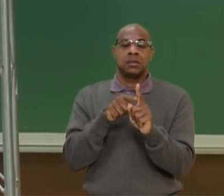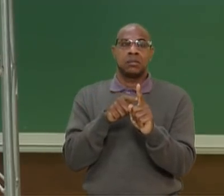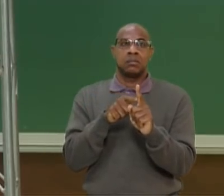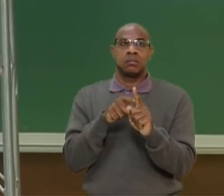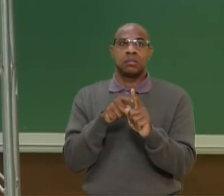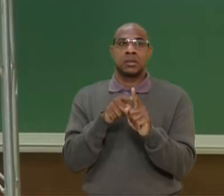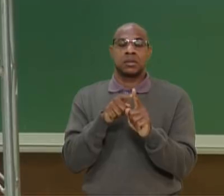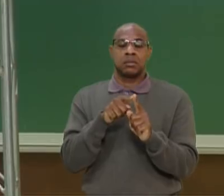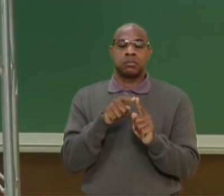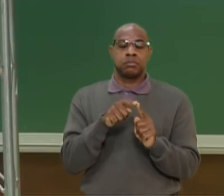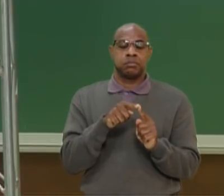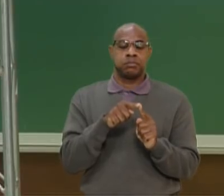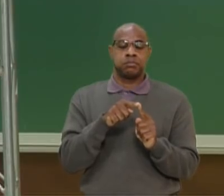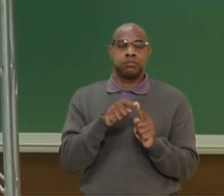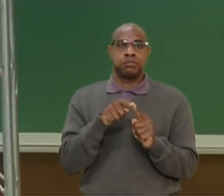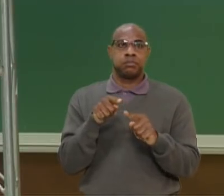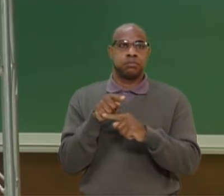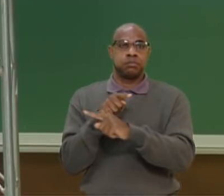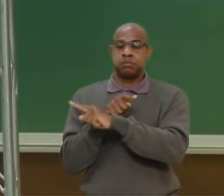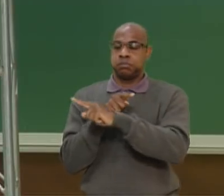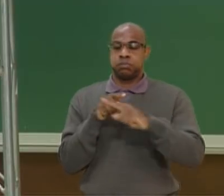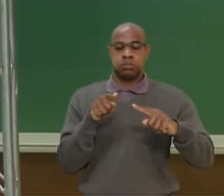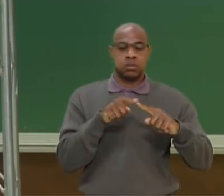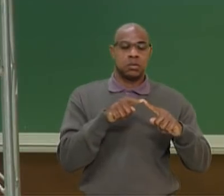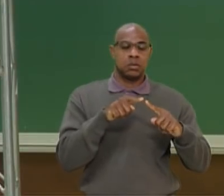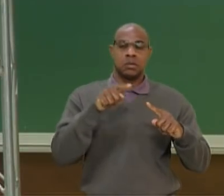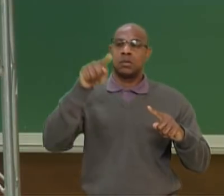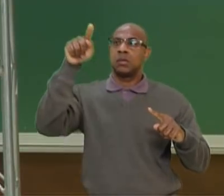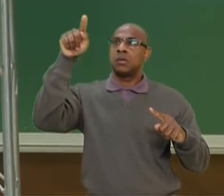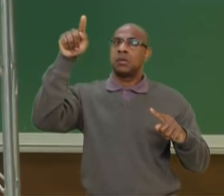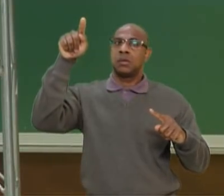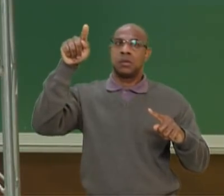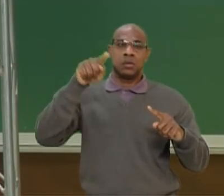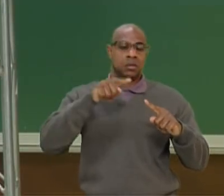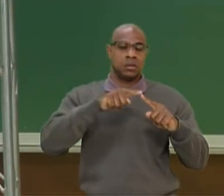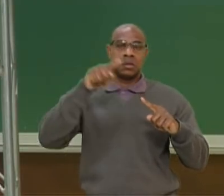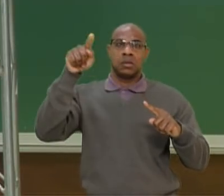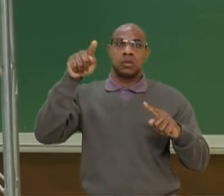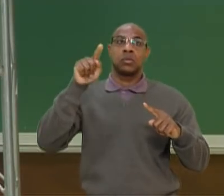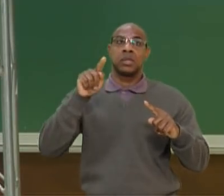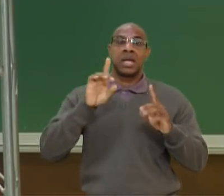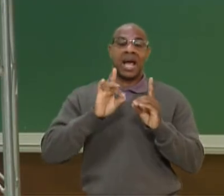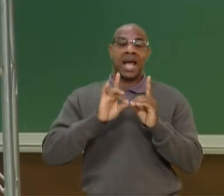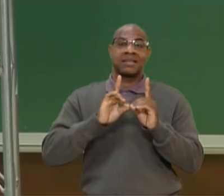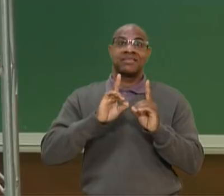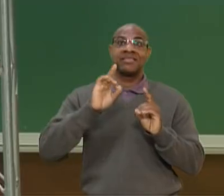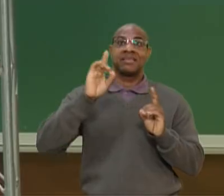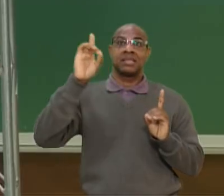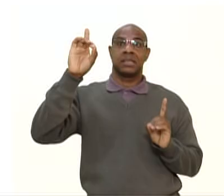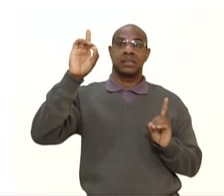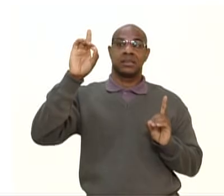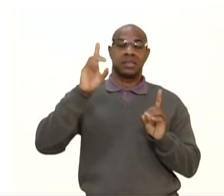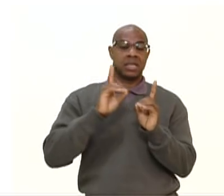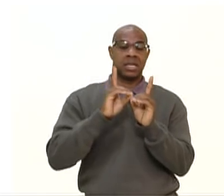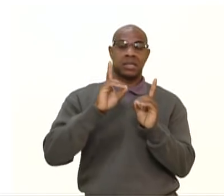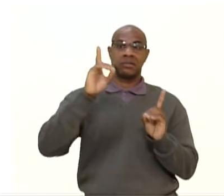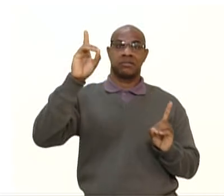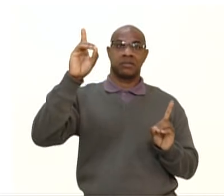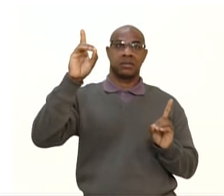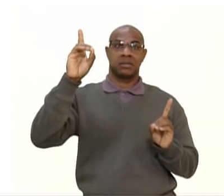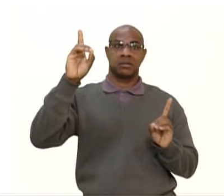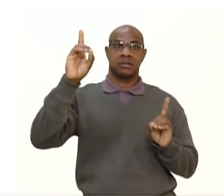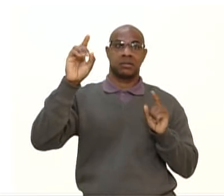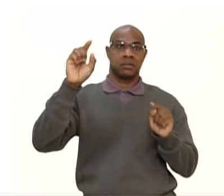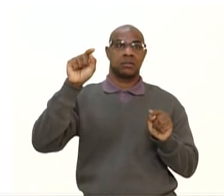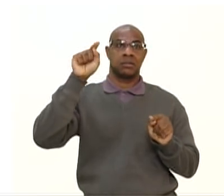qual é o tamanho dele, eu vou aplicar o quê? A distância entre 2 pontos. A distância entre 2